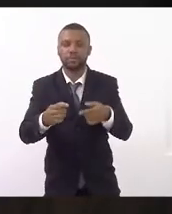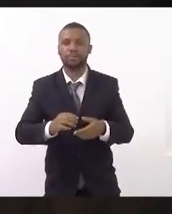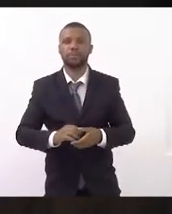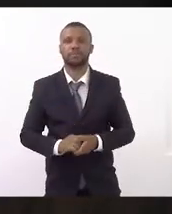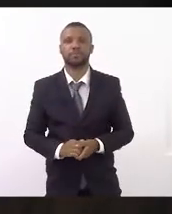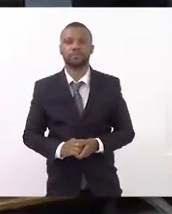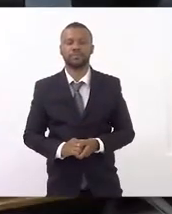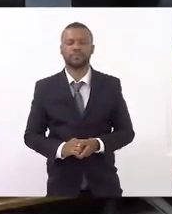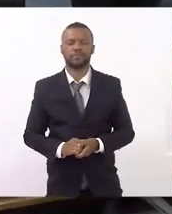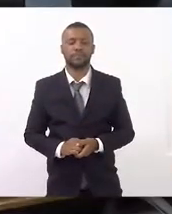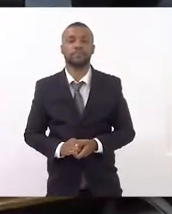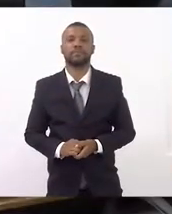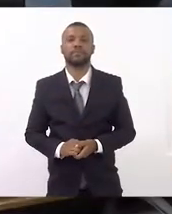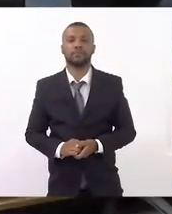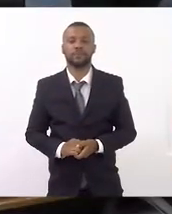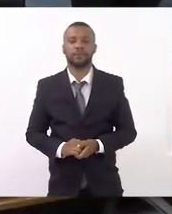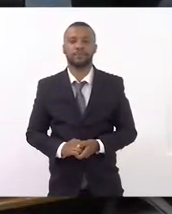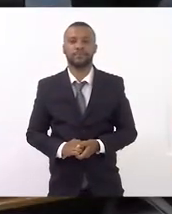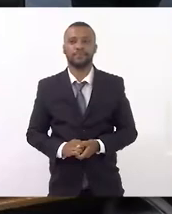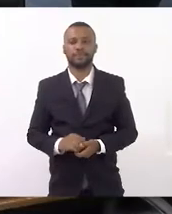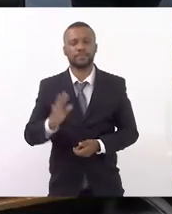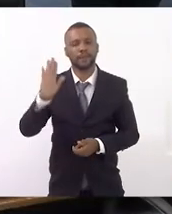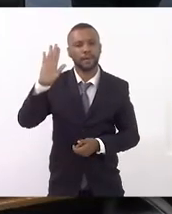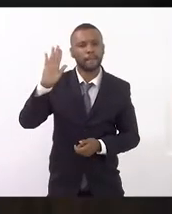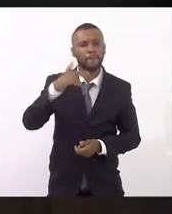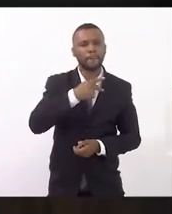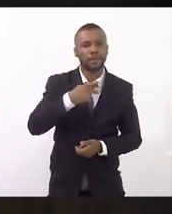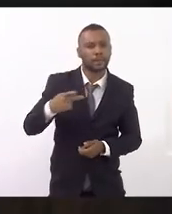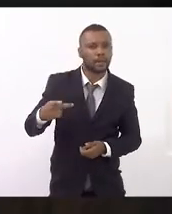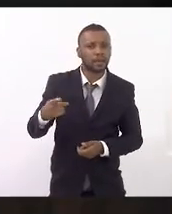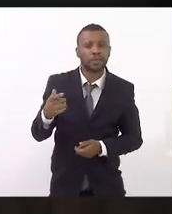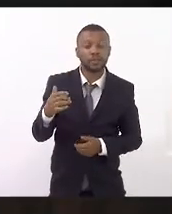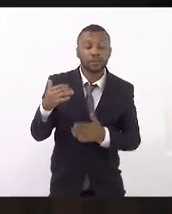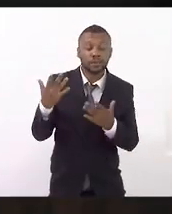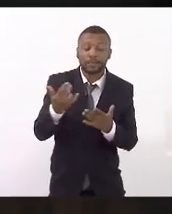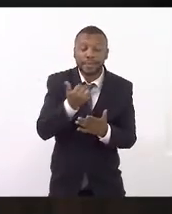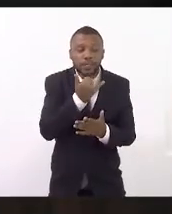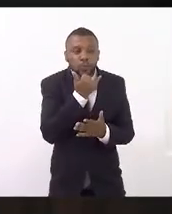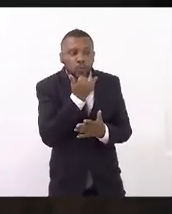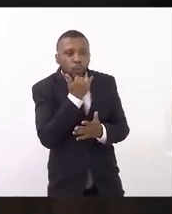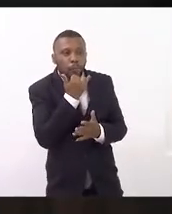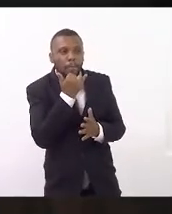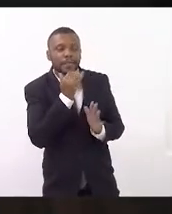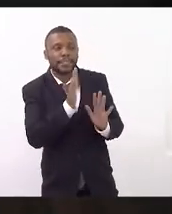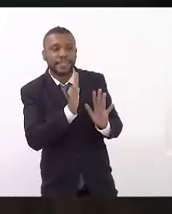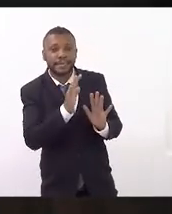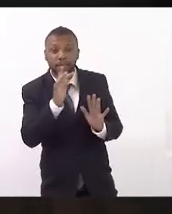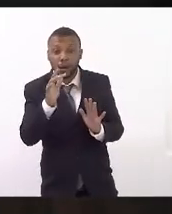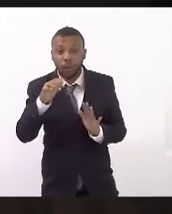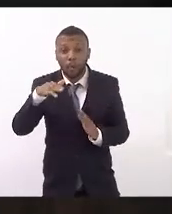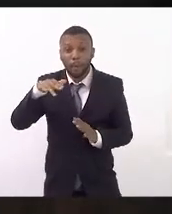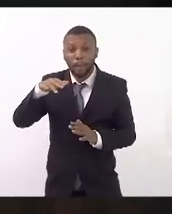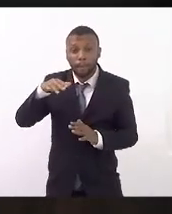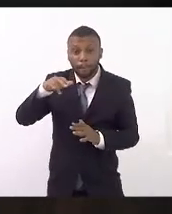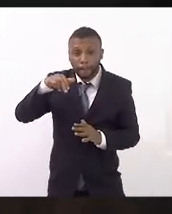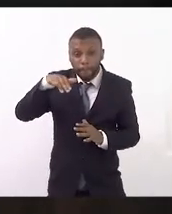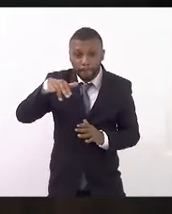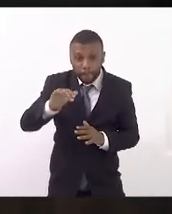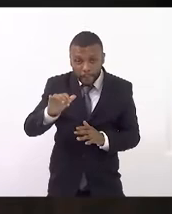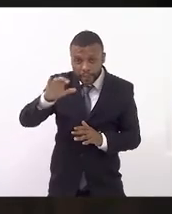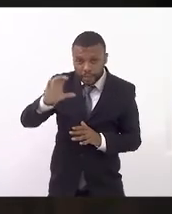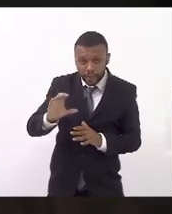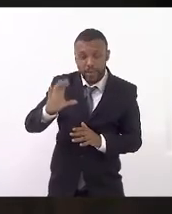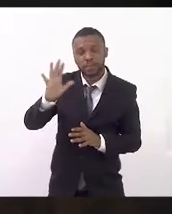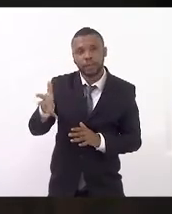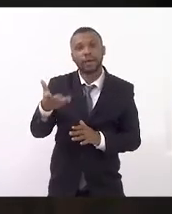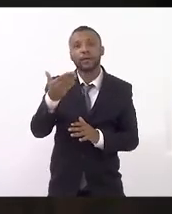Senhor então, presidente, tributação... Perdão, perdão, é. Perdão, perdão. Então, o MINC já havia pedido para